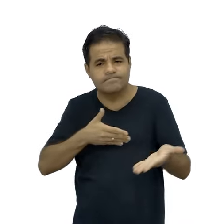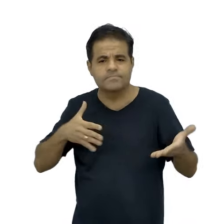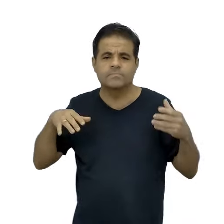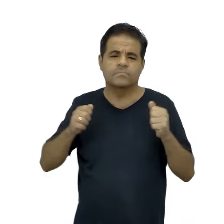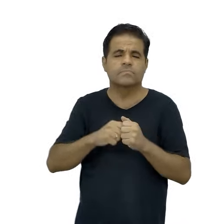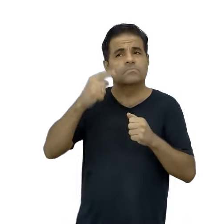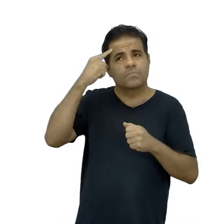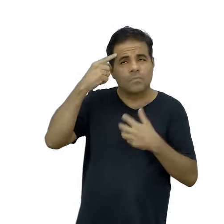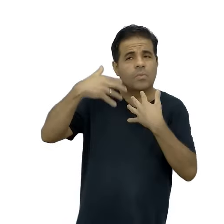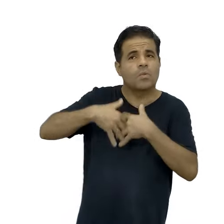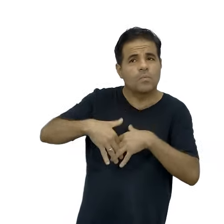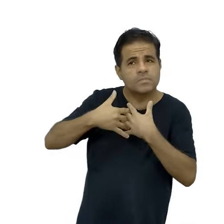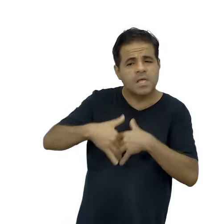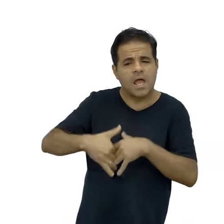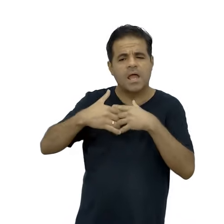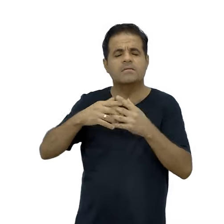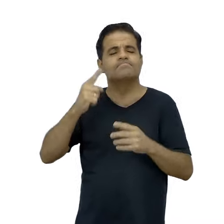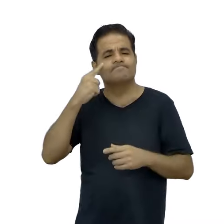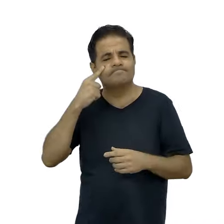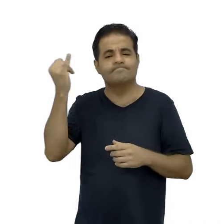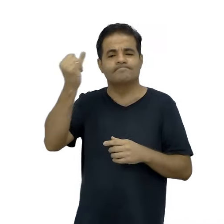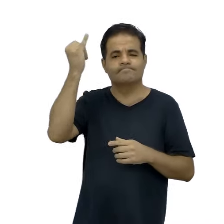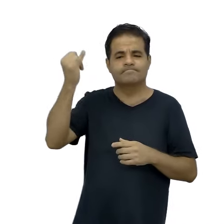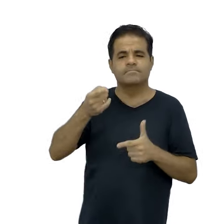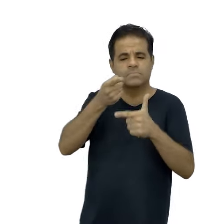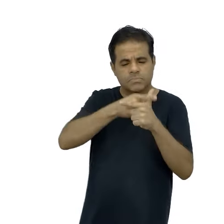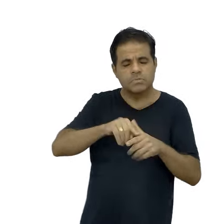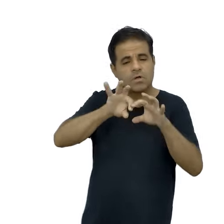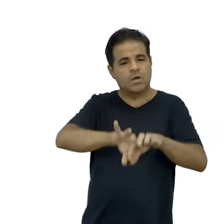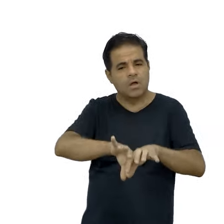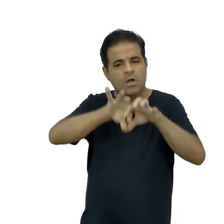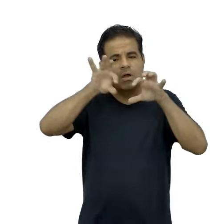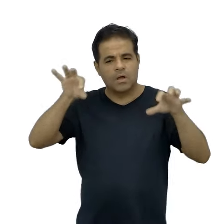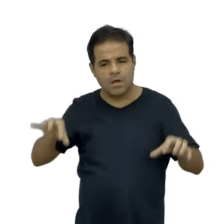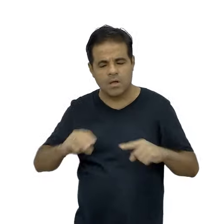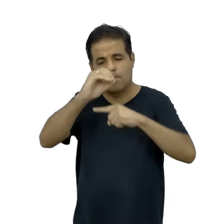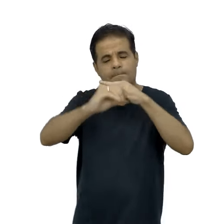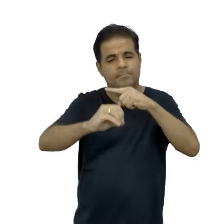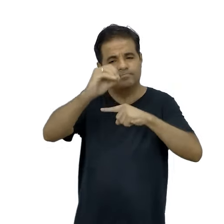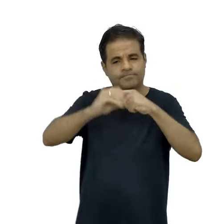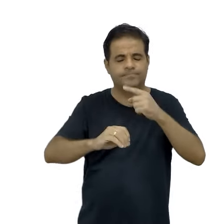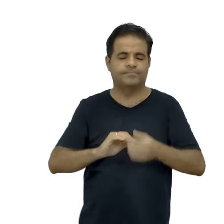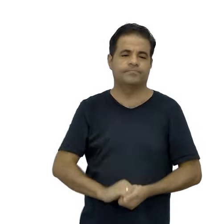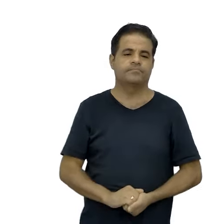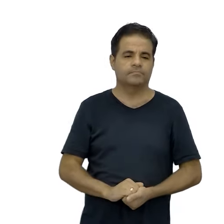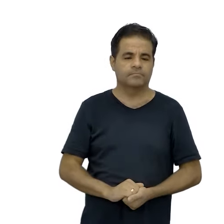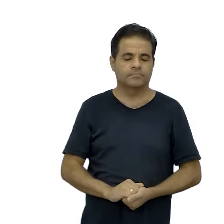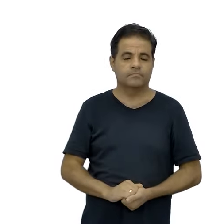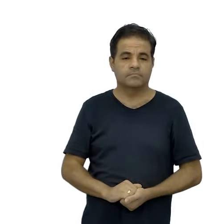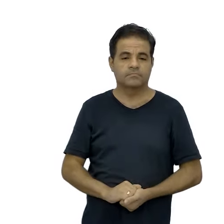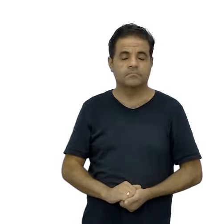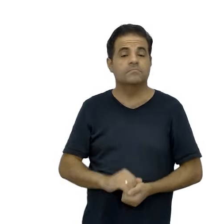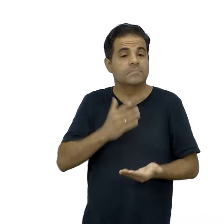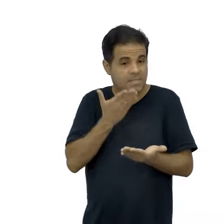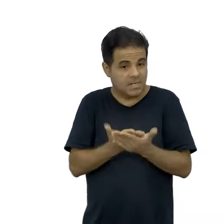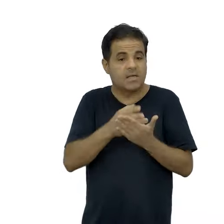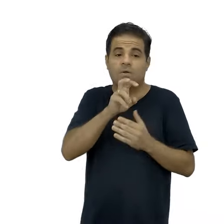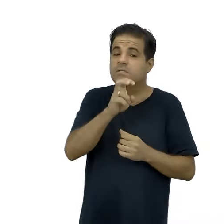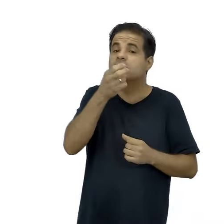do quociente, da razão, a importância dessa divisão dentro da fração. Bom, nas aulas 5